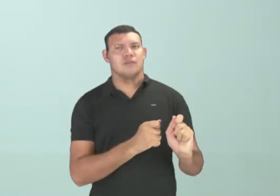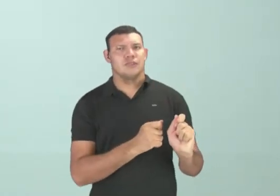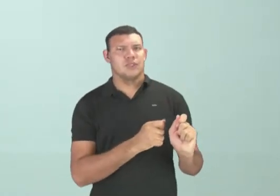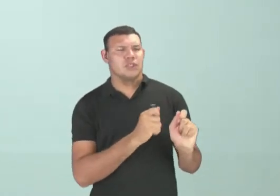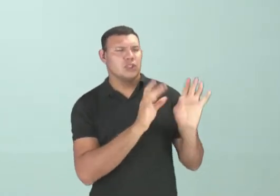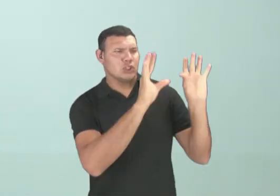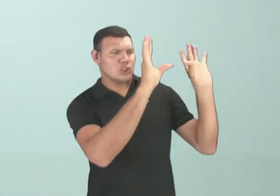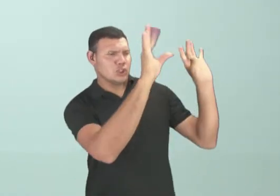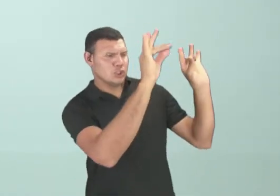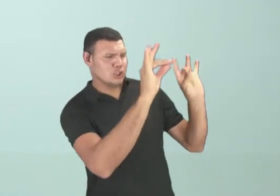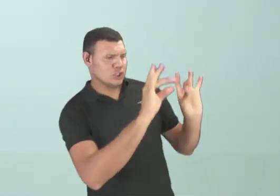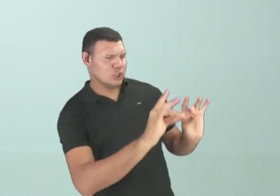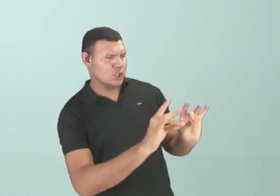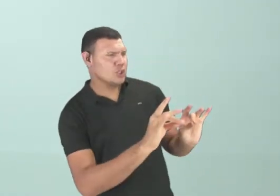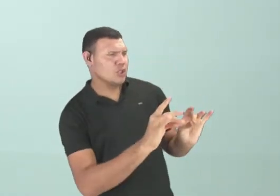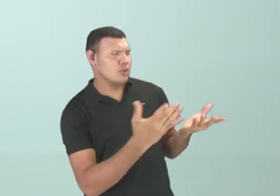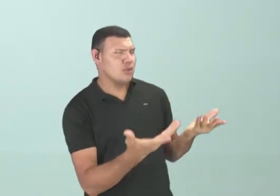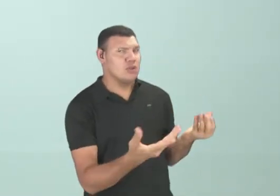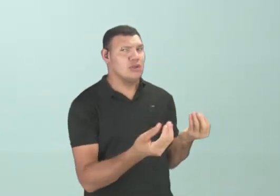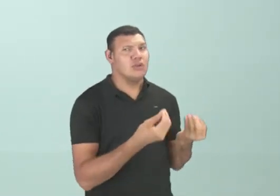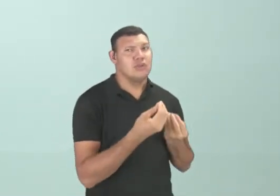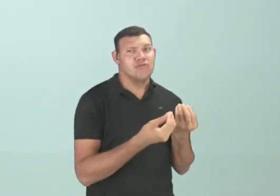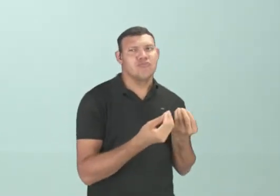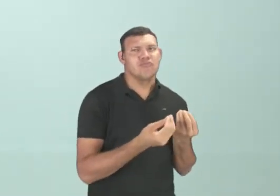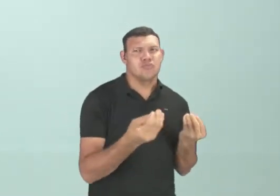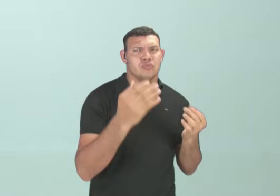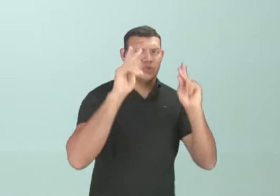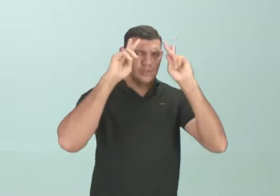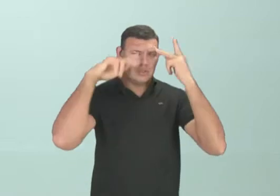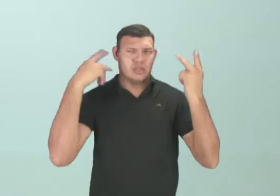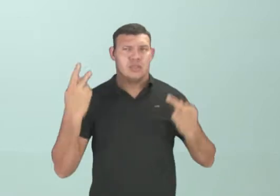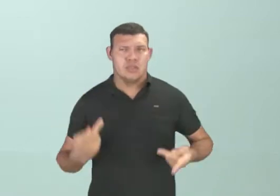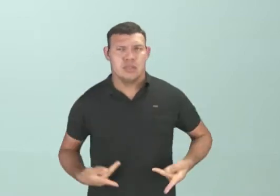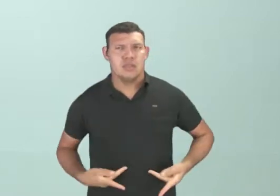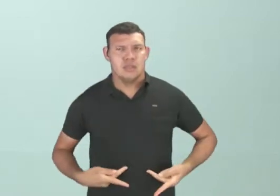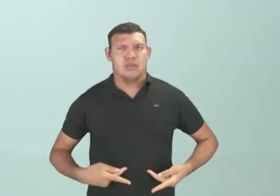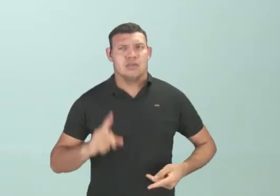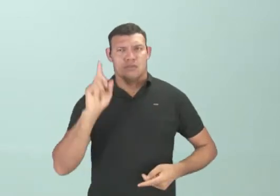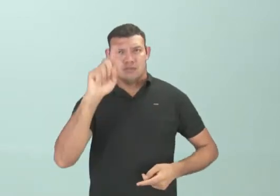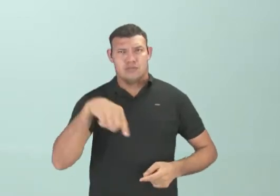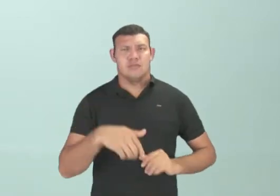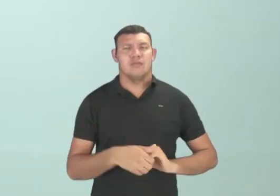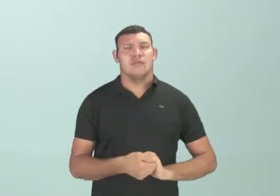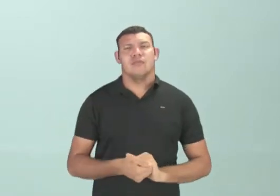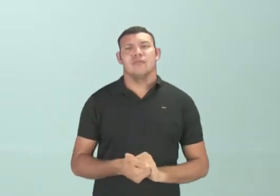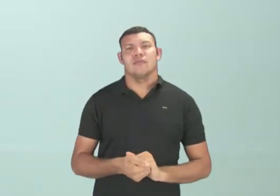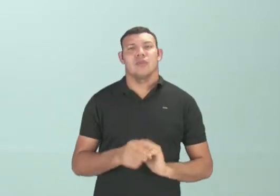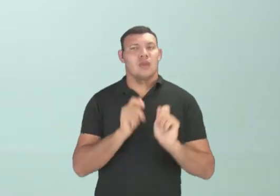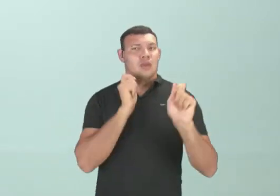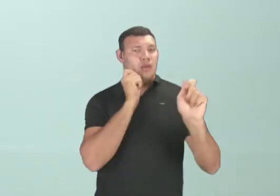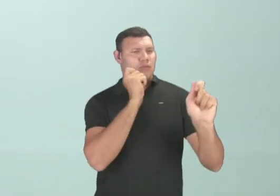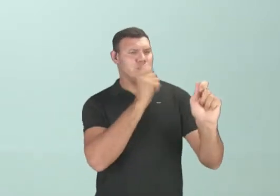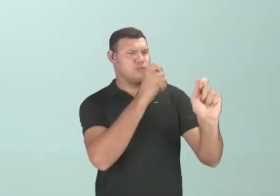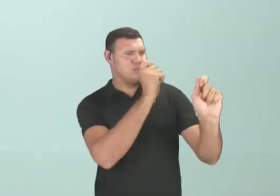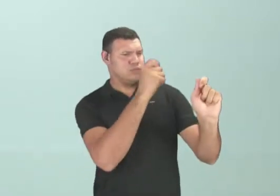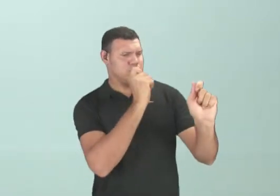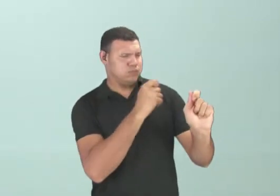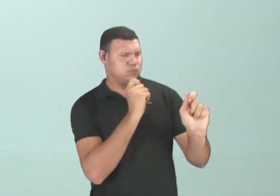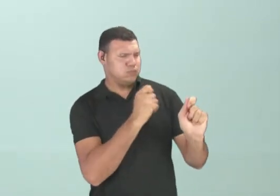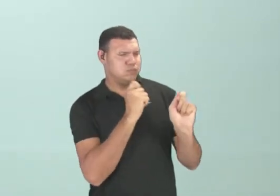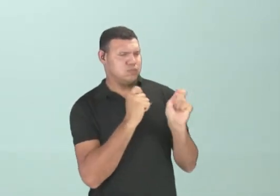figura humana. Vocês podem observar que dentro da escultura, eles vão ter